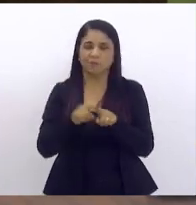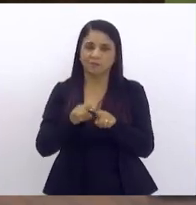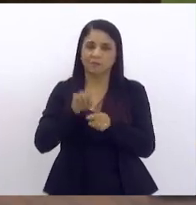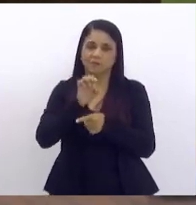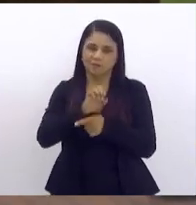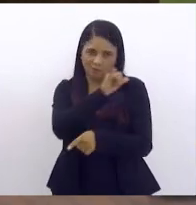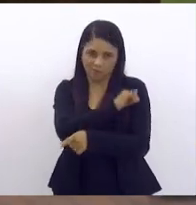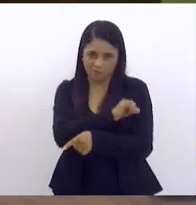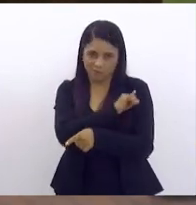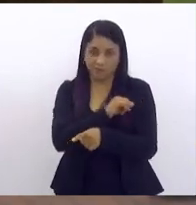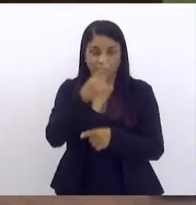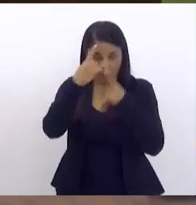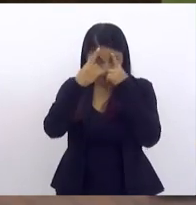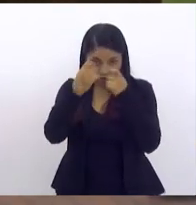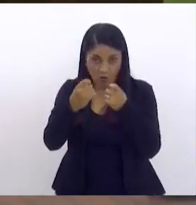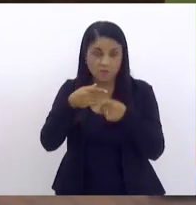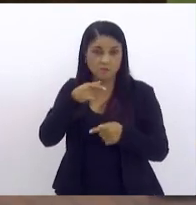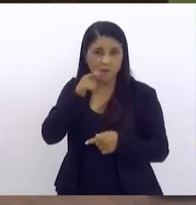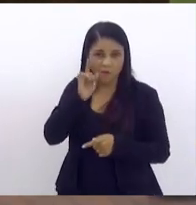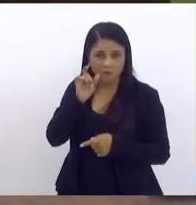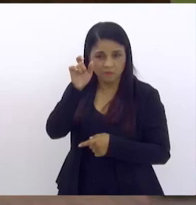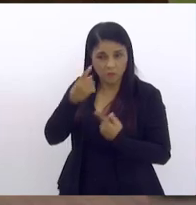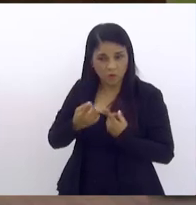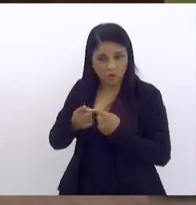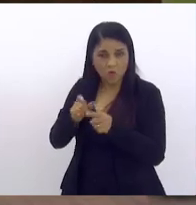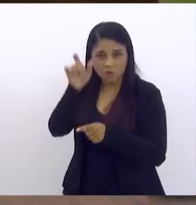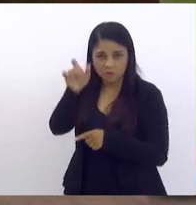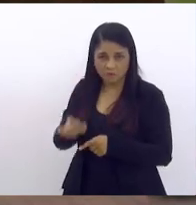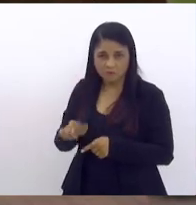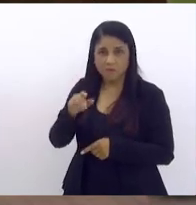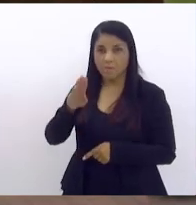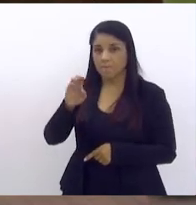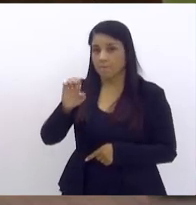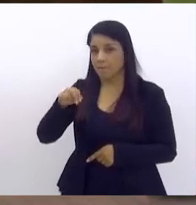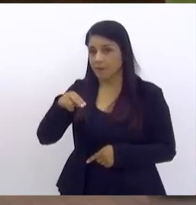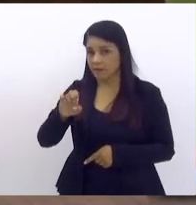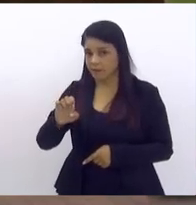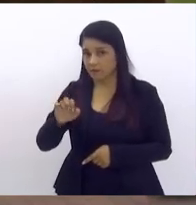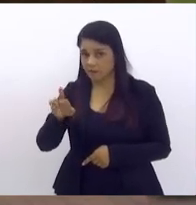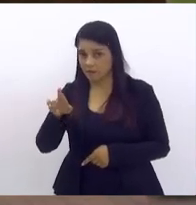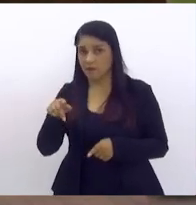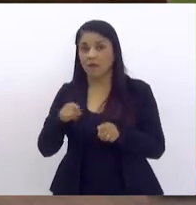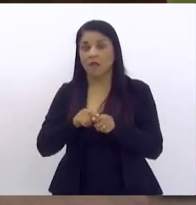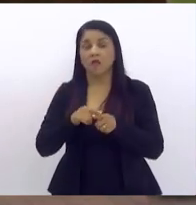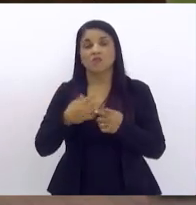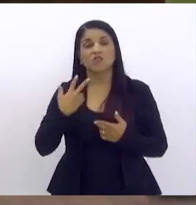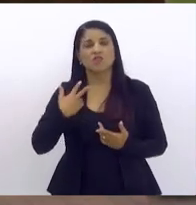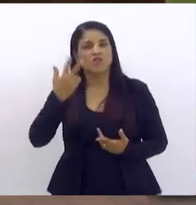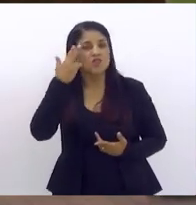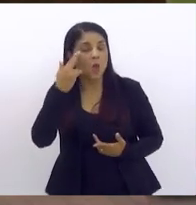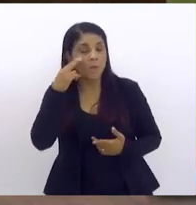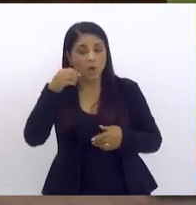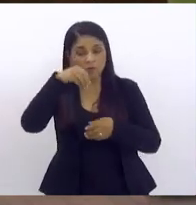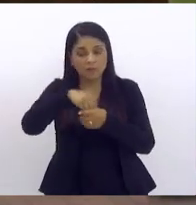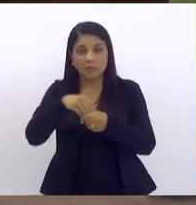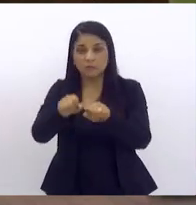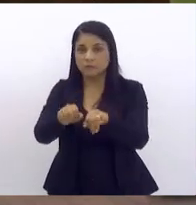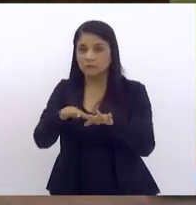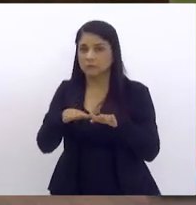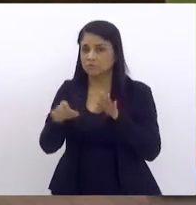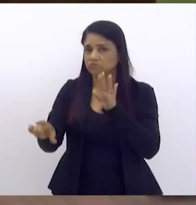A violência que Beni sofreu ontem é comum nas casas legislativas. Eu mesmo, nessa casa, já fui